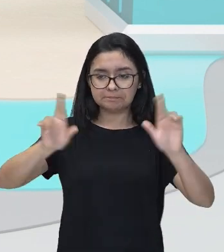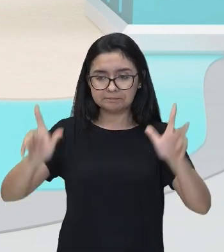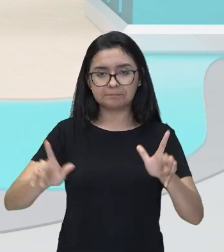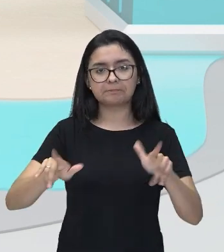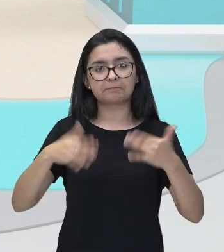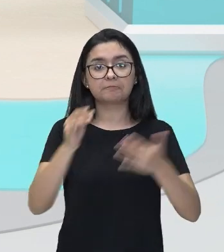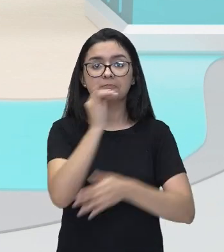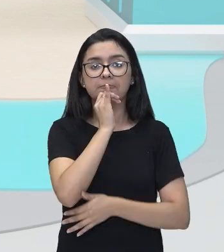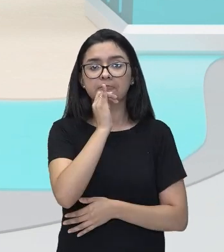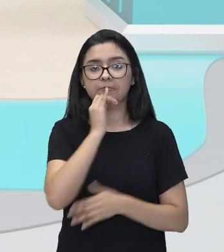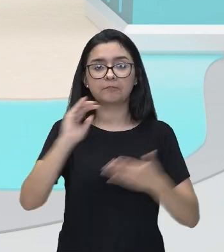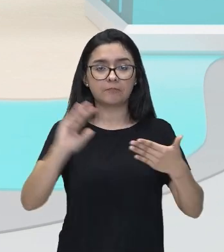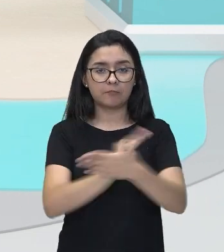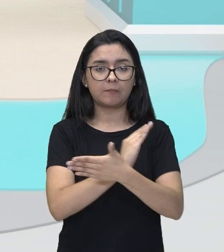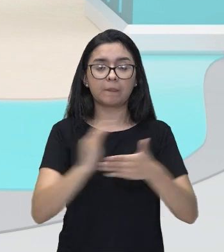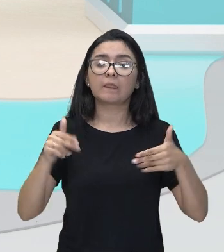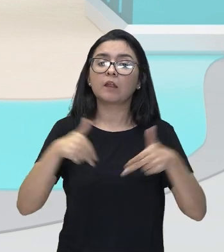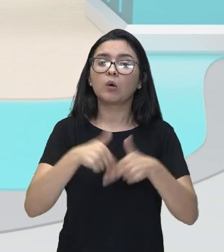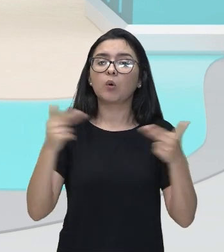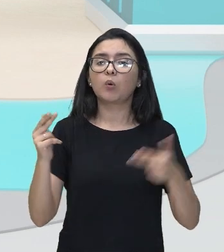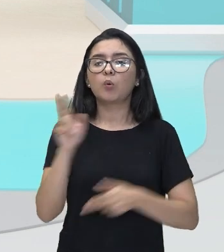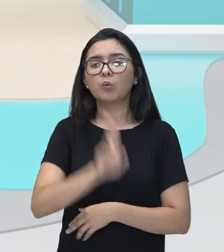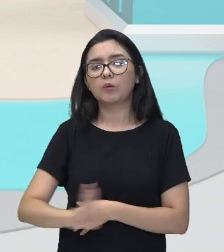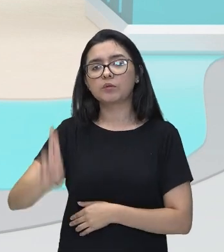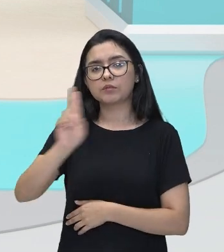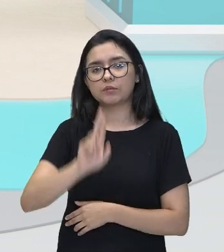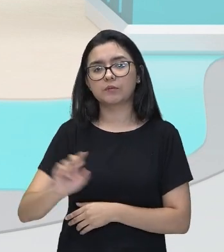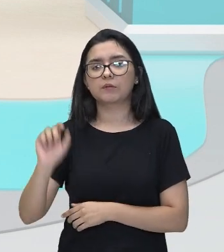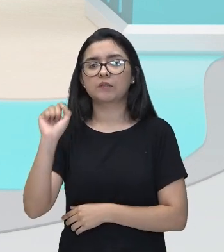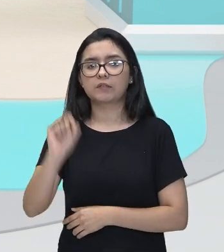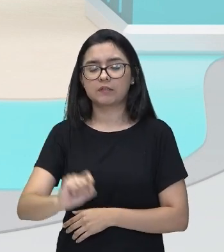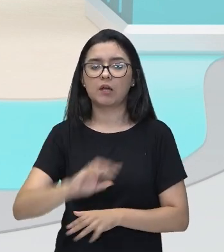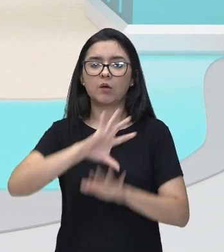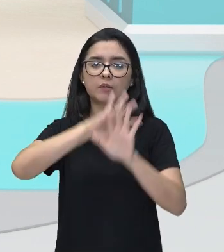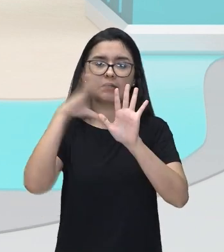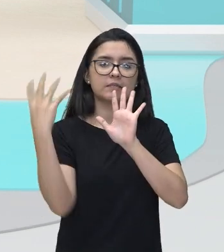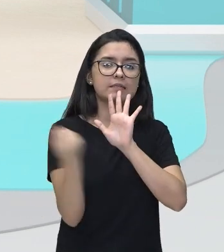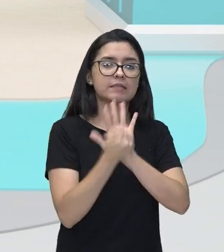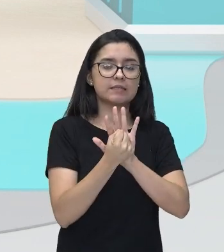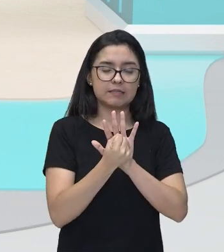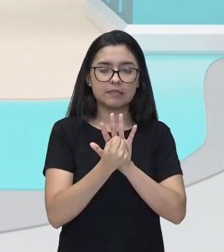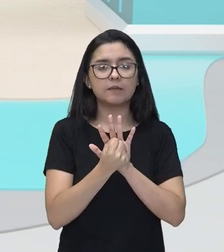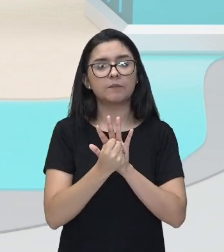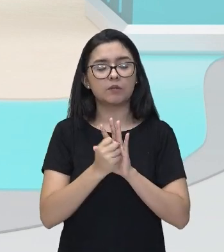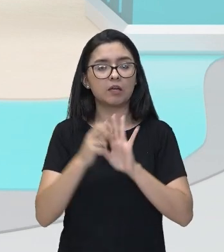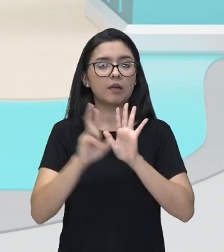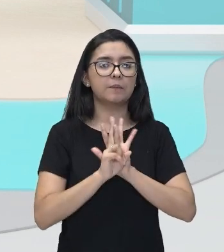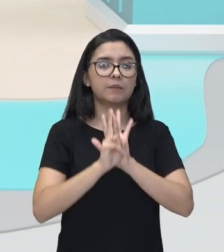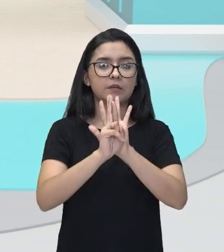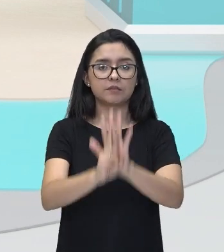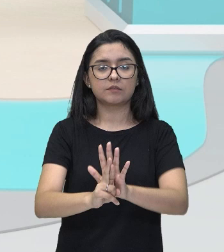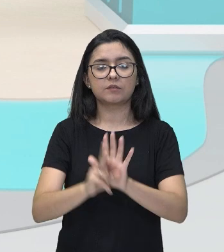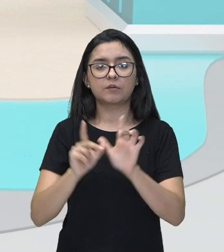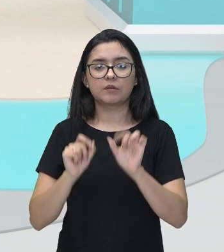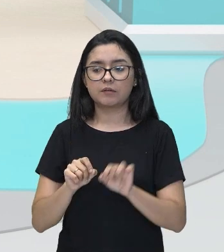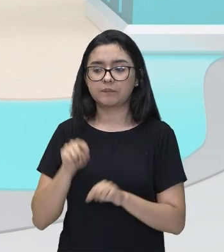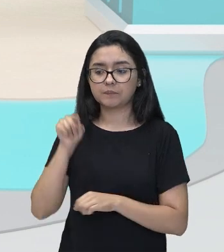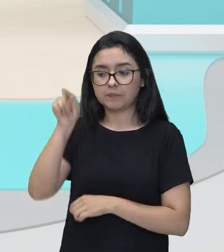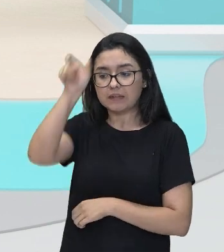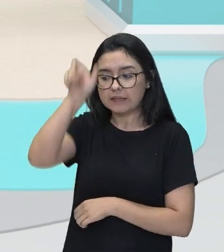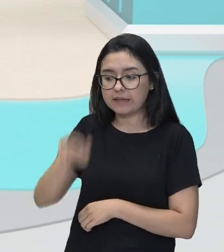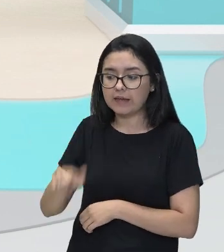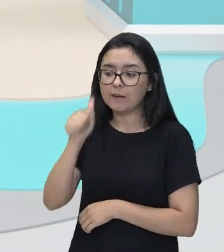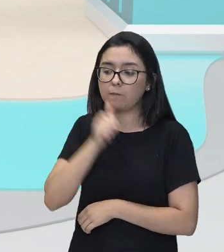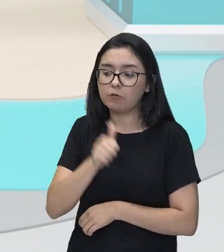exemplo, algumas etnias utilizam alguns símbolos, algum grafismo que representa que a indígena é